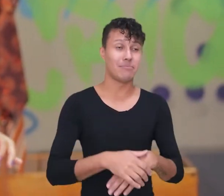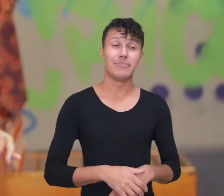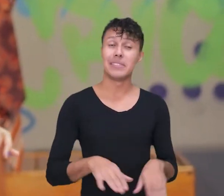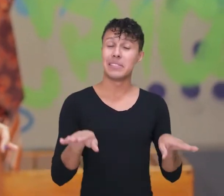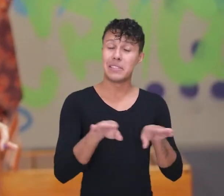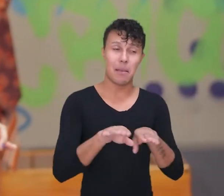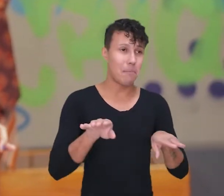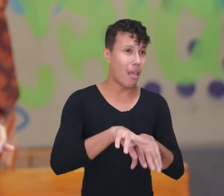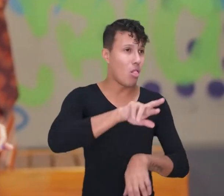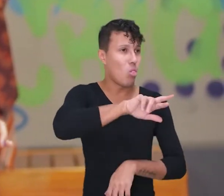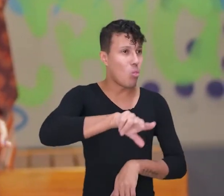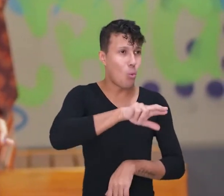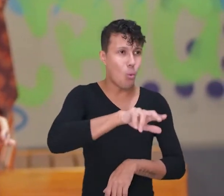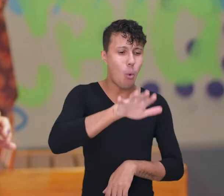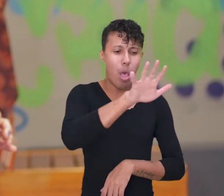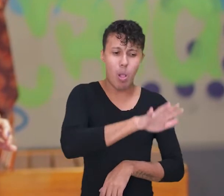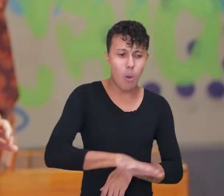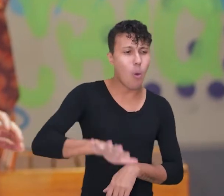todo mundo